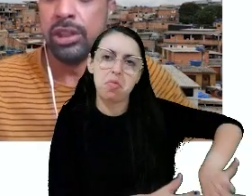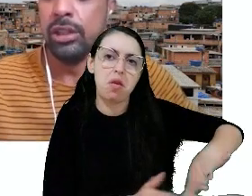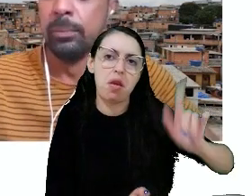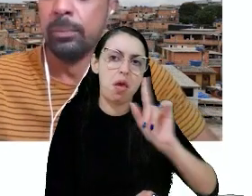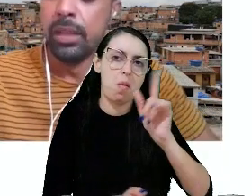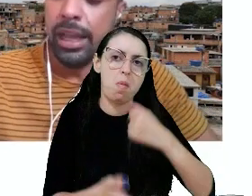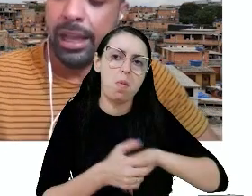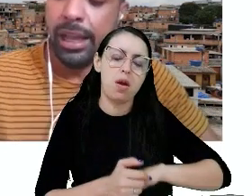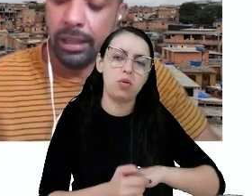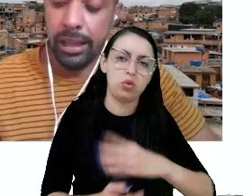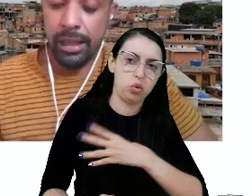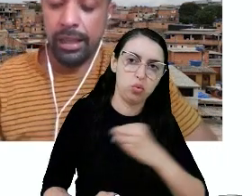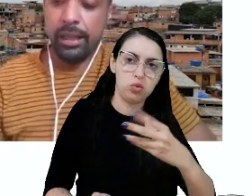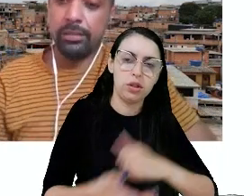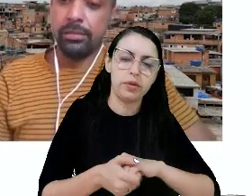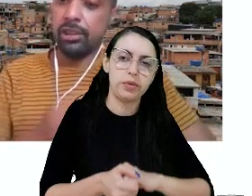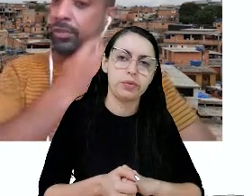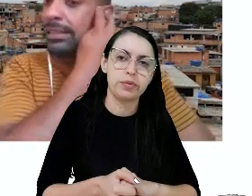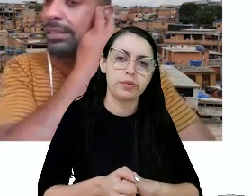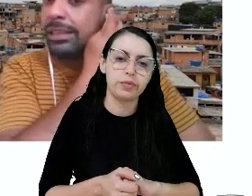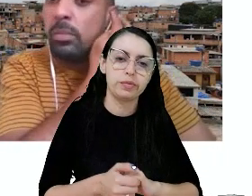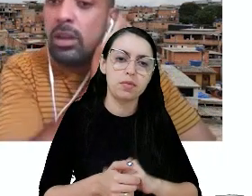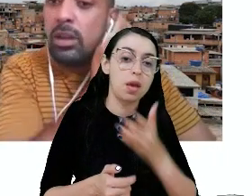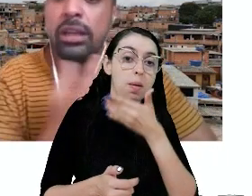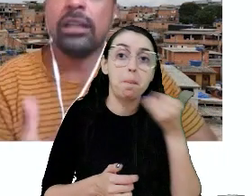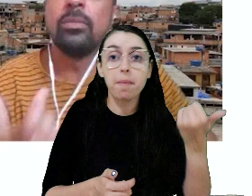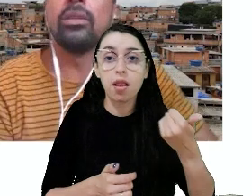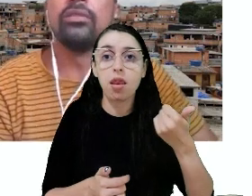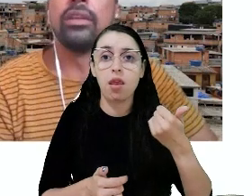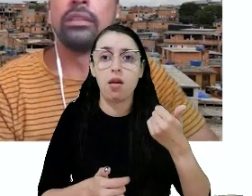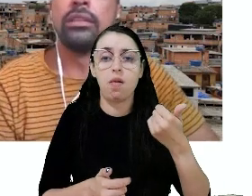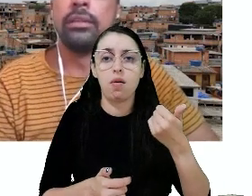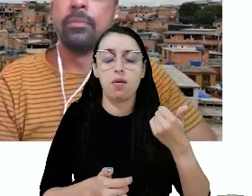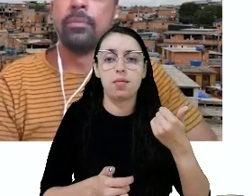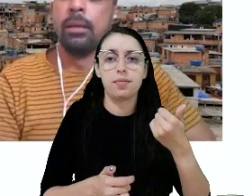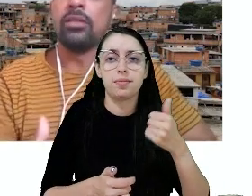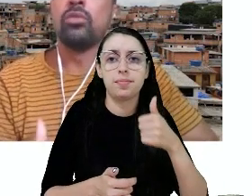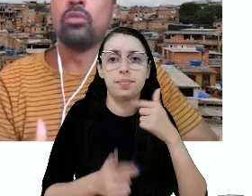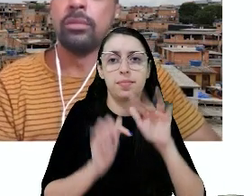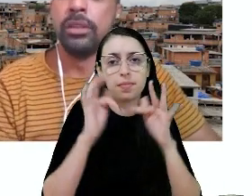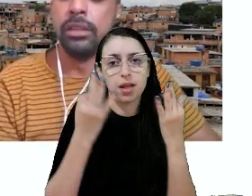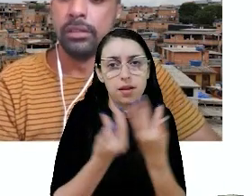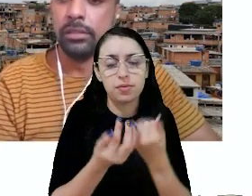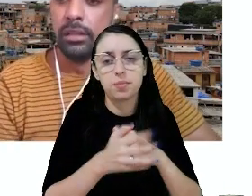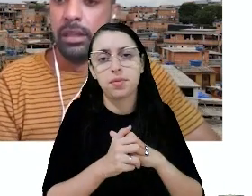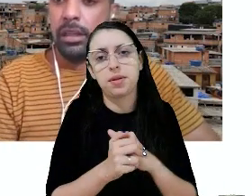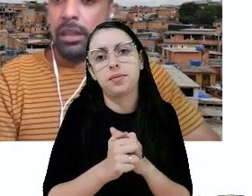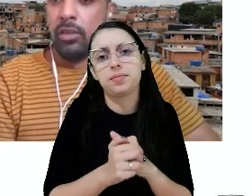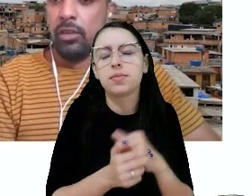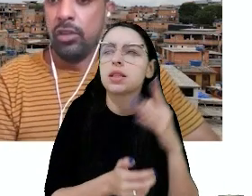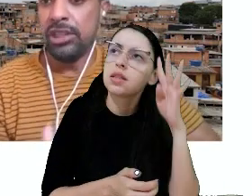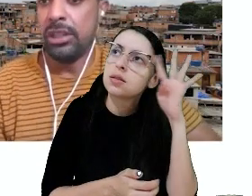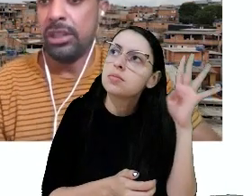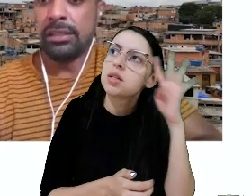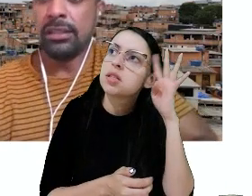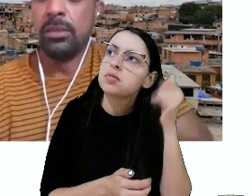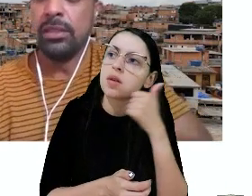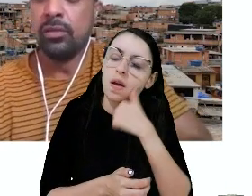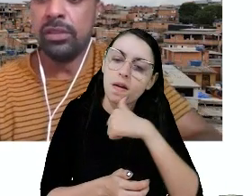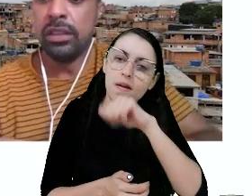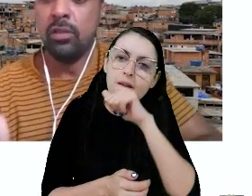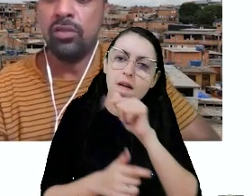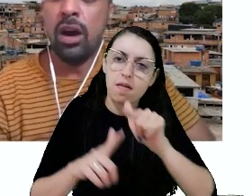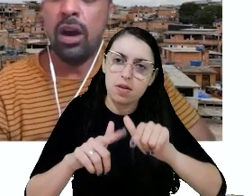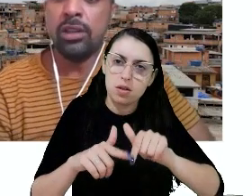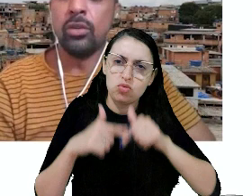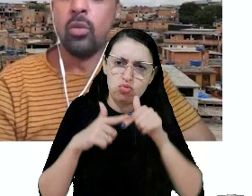estão desistindo de fazer o melhor que elas podem fazer pelas suas famílias. Eu fico imaginando se essas